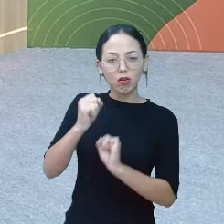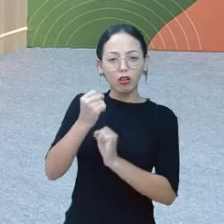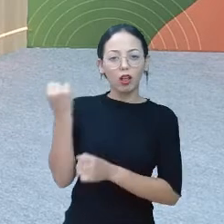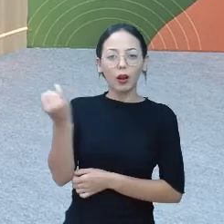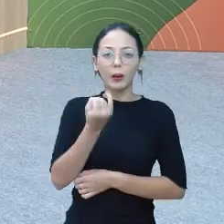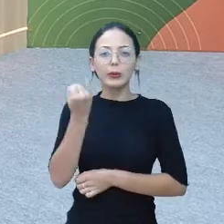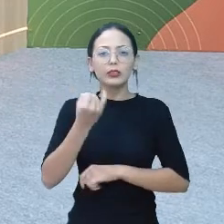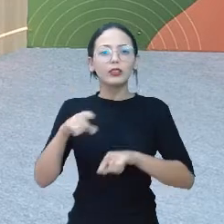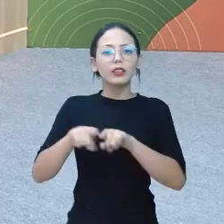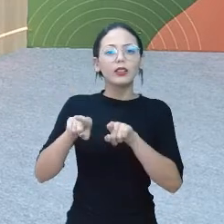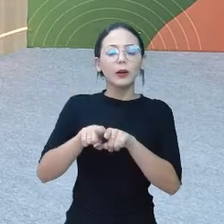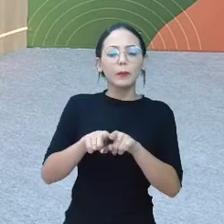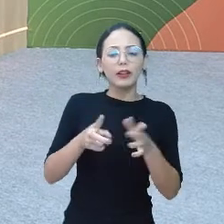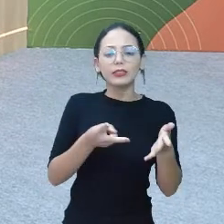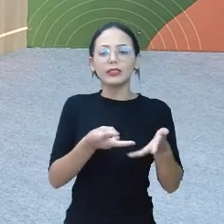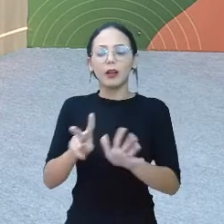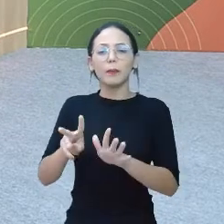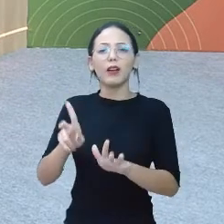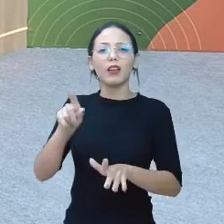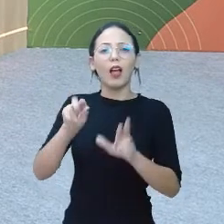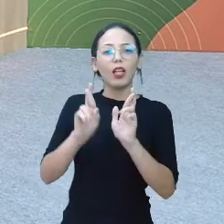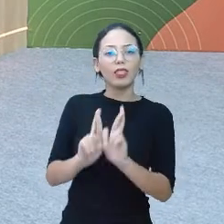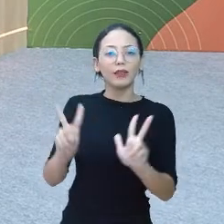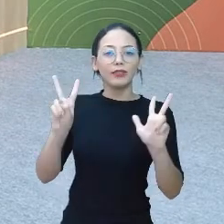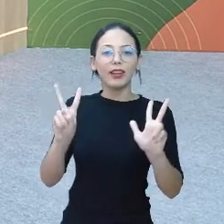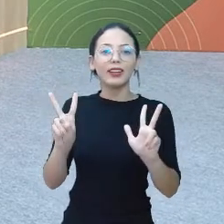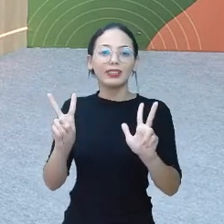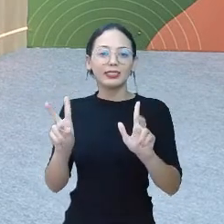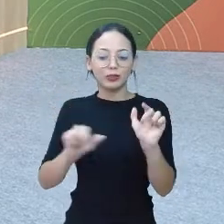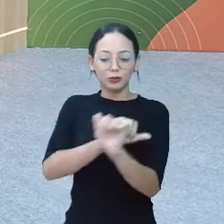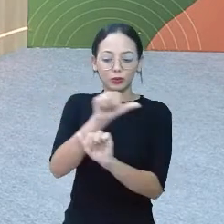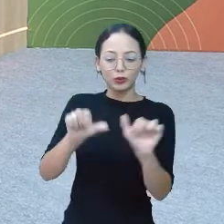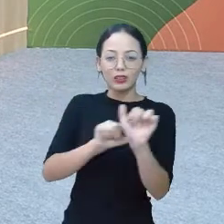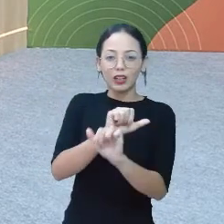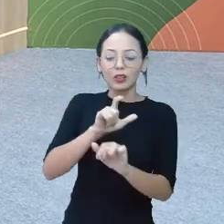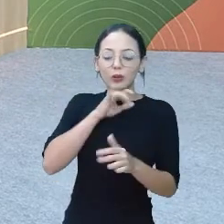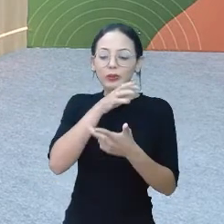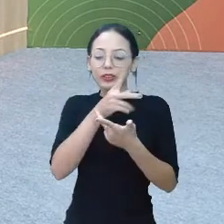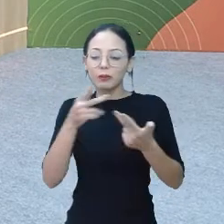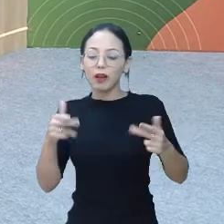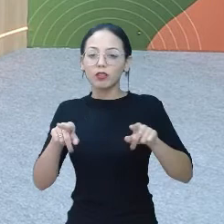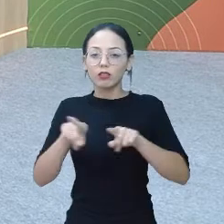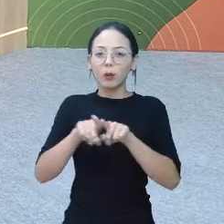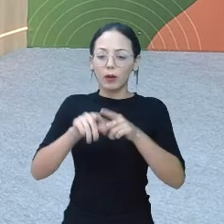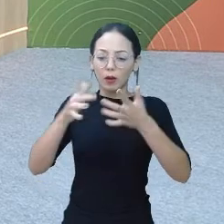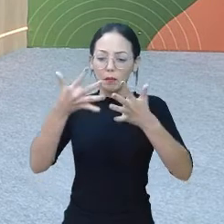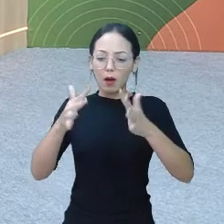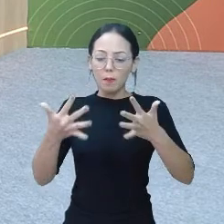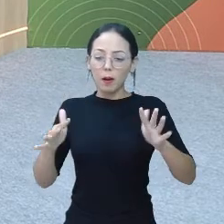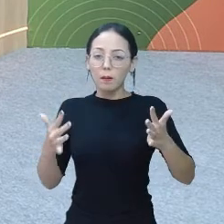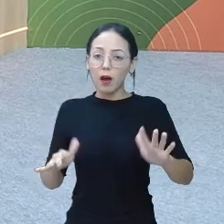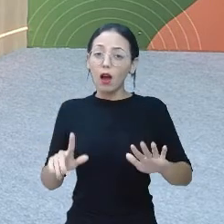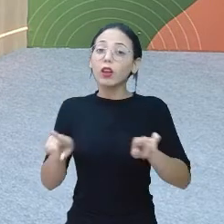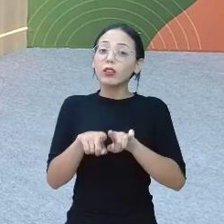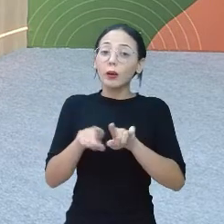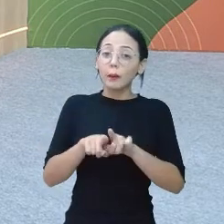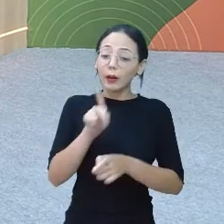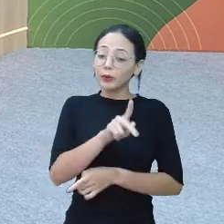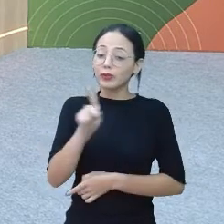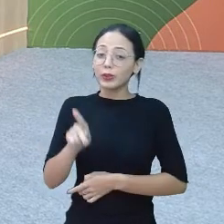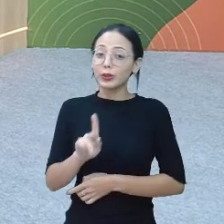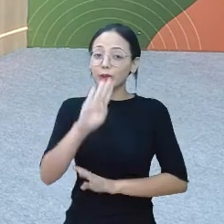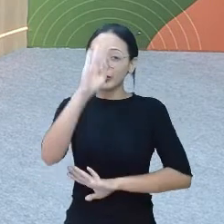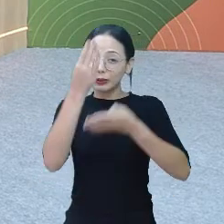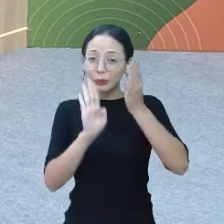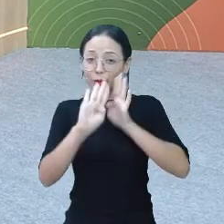meio da semana tá aí fazendo a diferença para o mundo e para os seres animais do mar. No meio da semana é professor de biologia, é uma